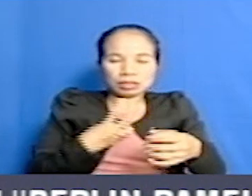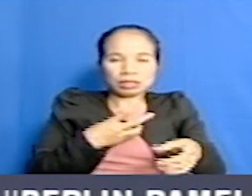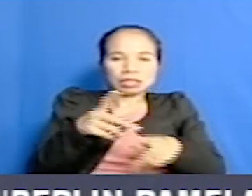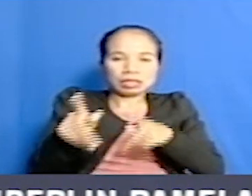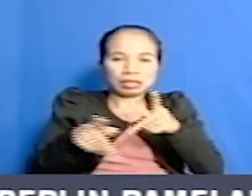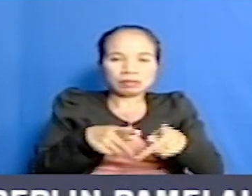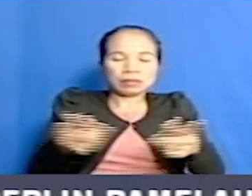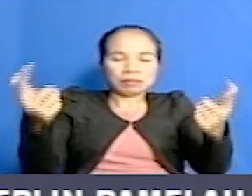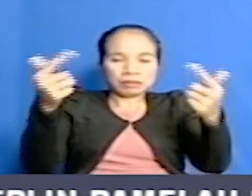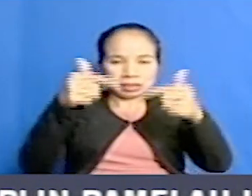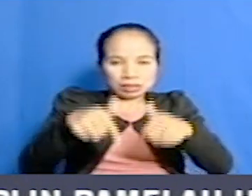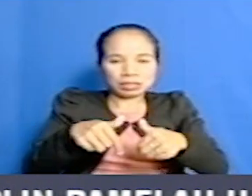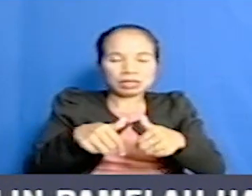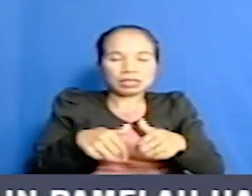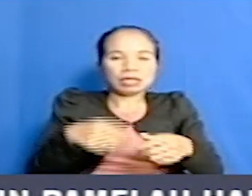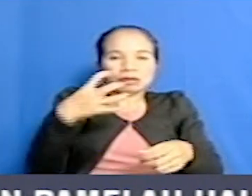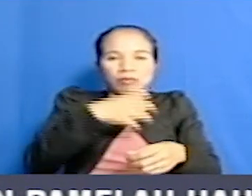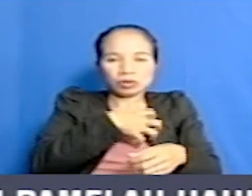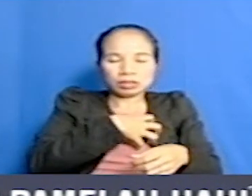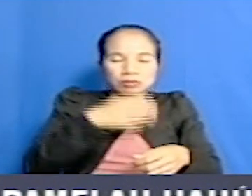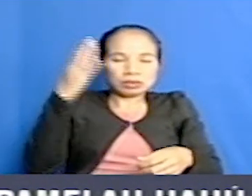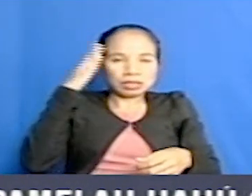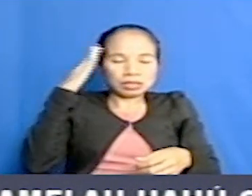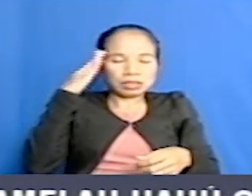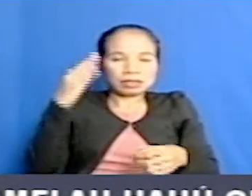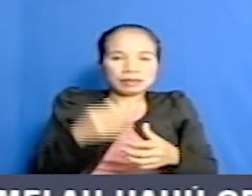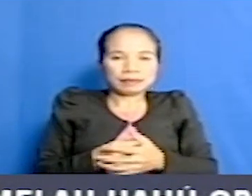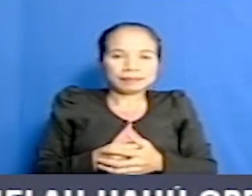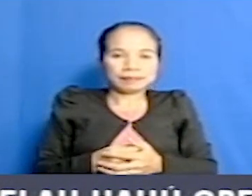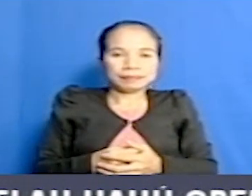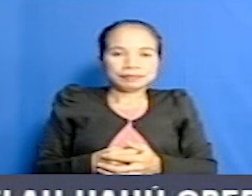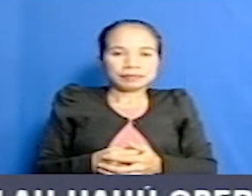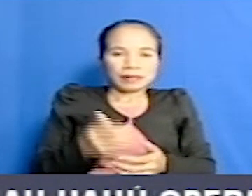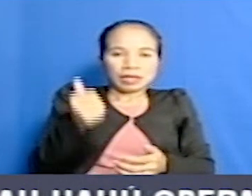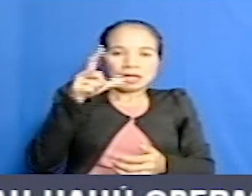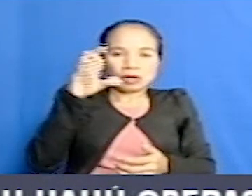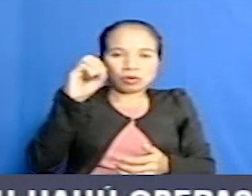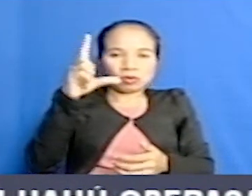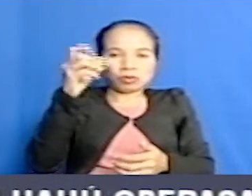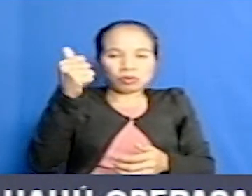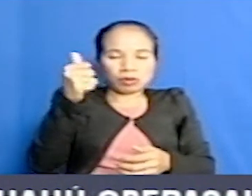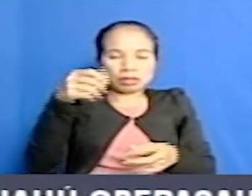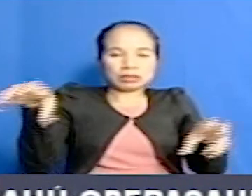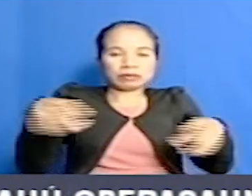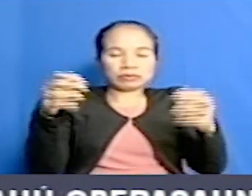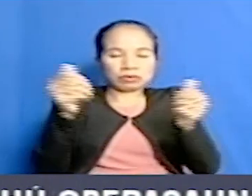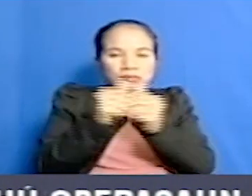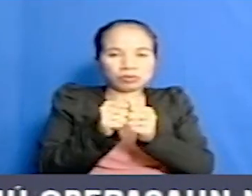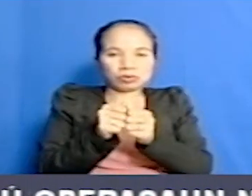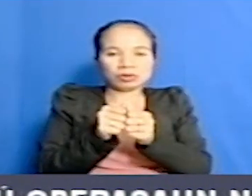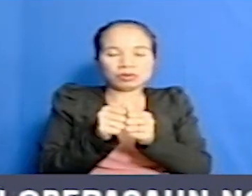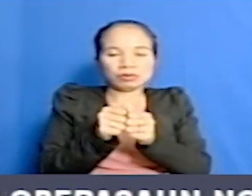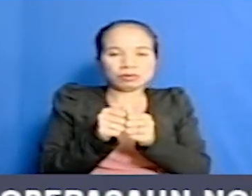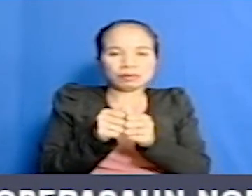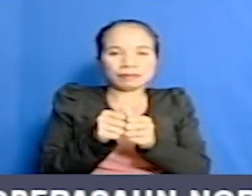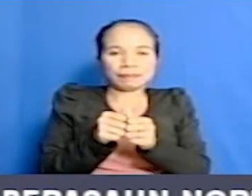salva, tio na maija, né? E polícia se iramos a tene, parte relevante a tene, anu ita ija, alola se serviço, amuto com sua parte, itania e mané, parte relevante,